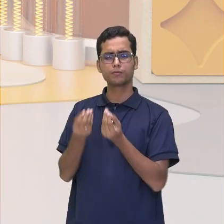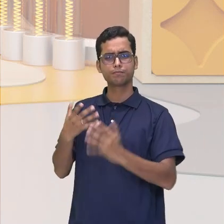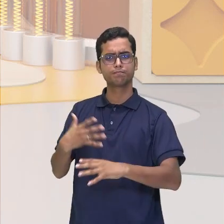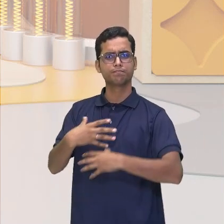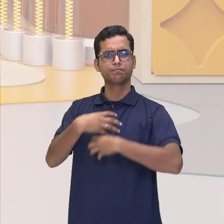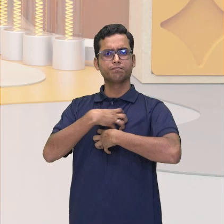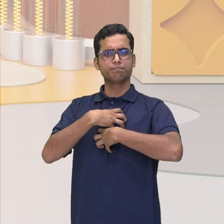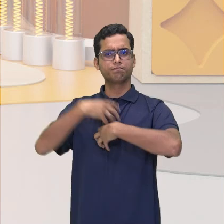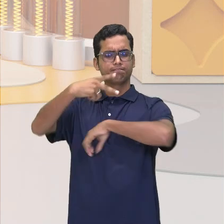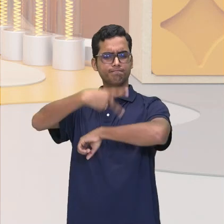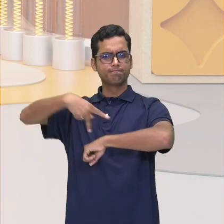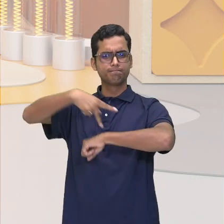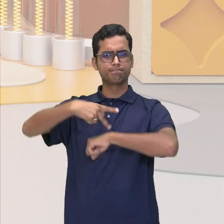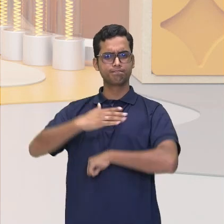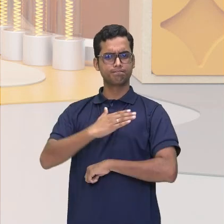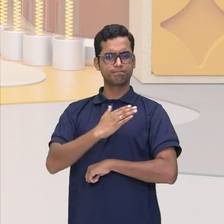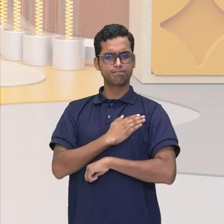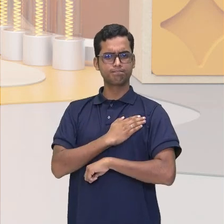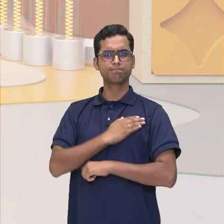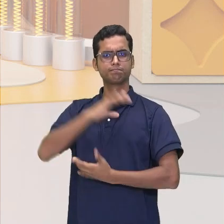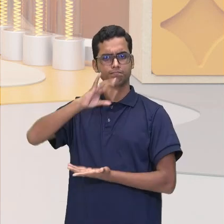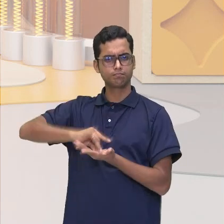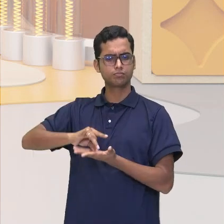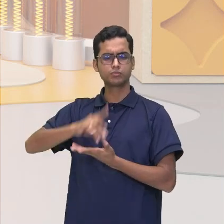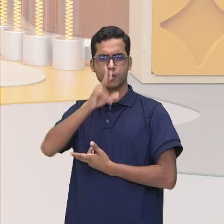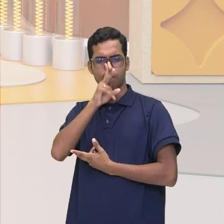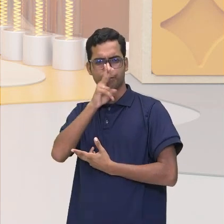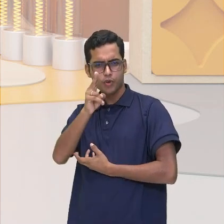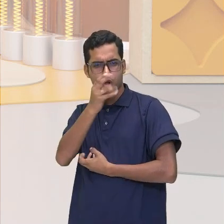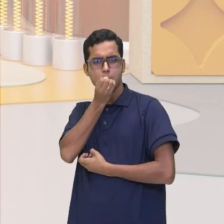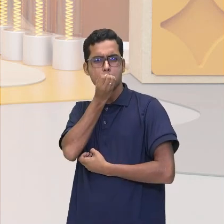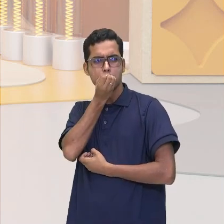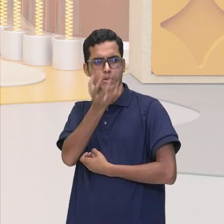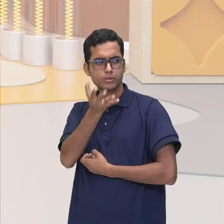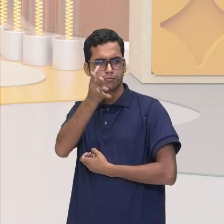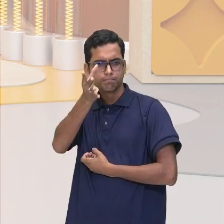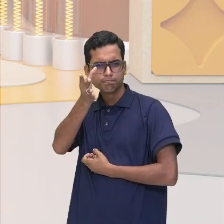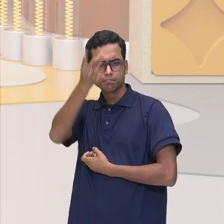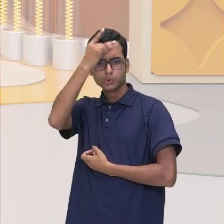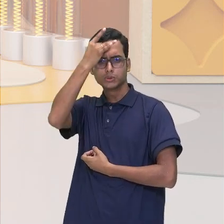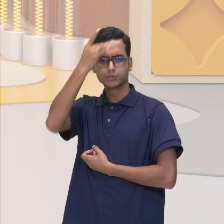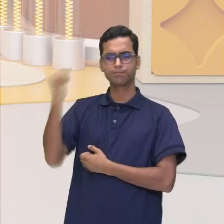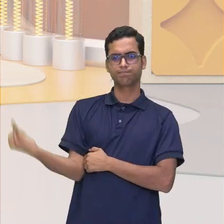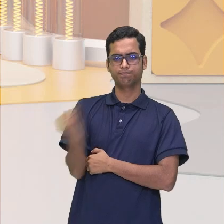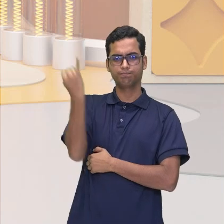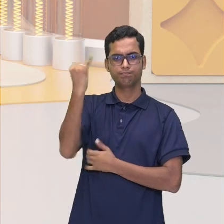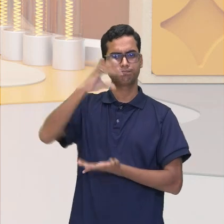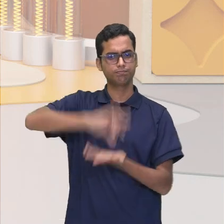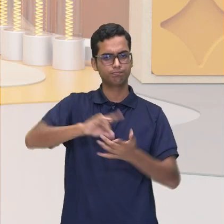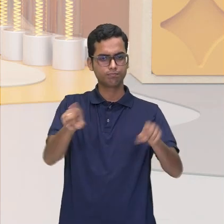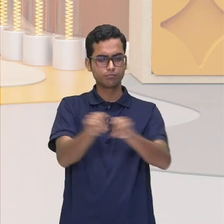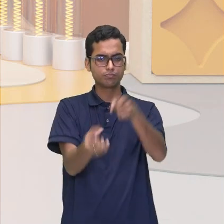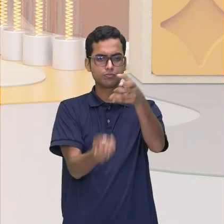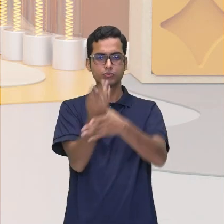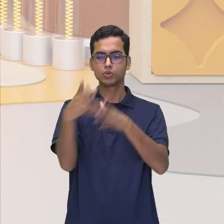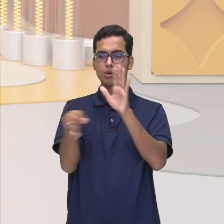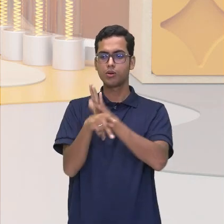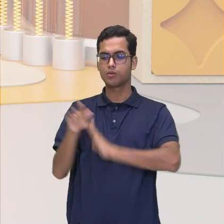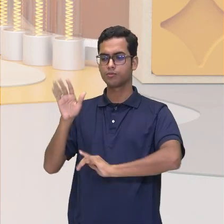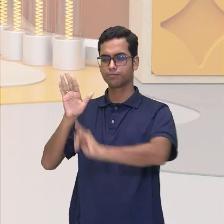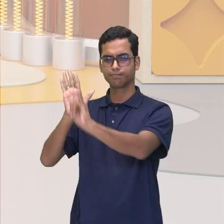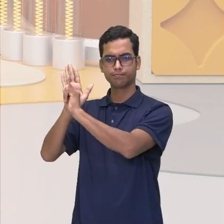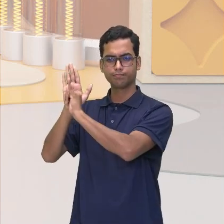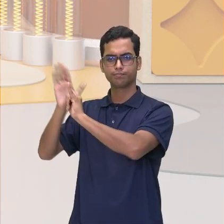sentimento nacional muito fortificado. Então, ele vai ser muito importante nesse sentido, de criar uma identidade